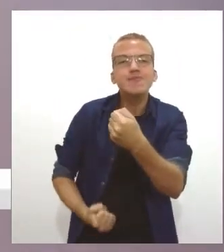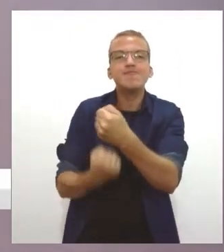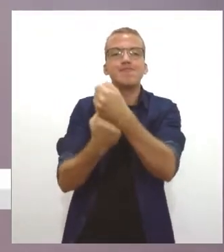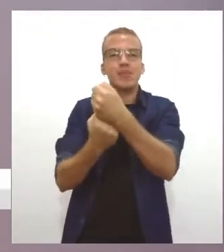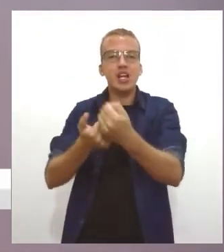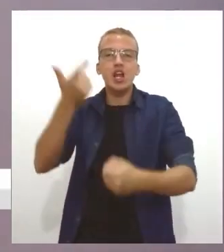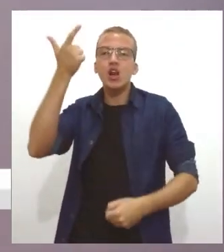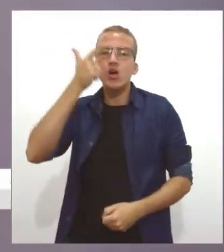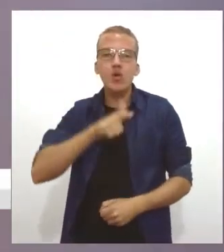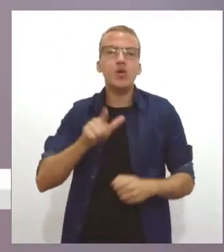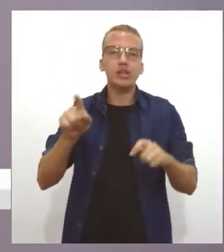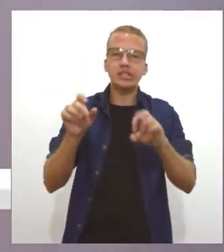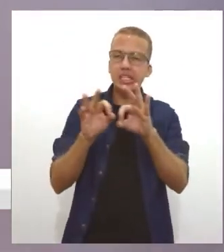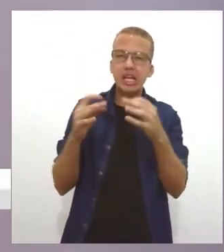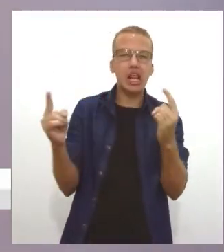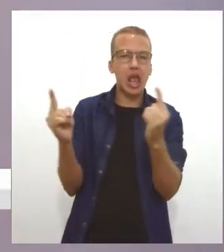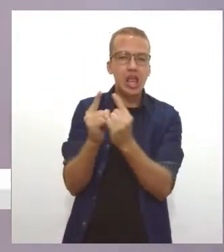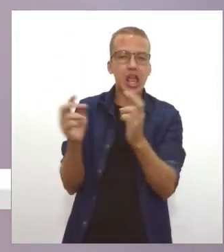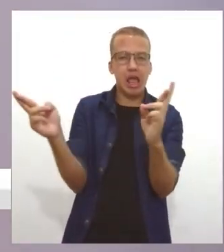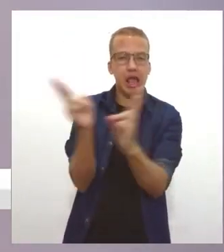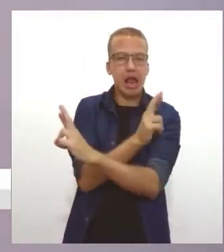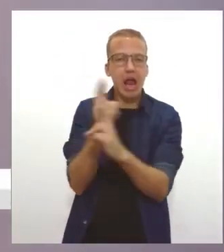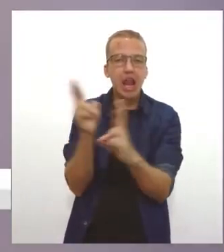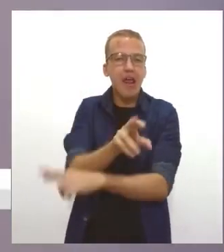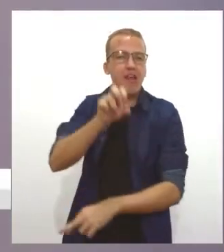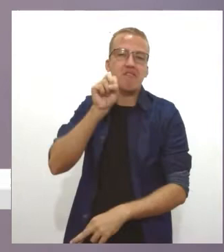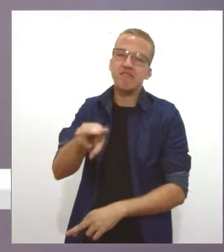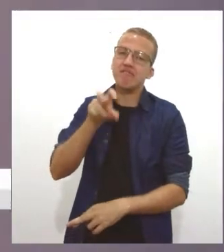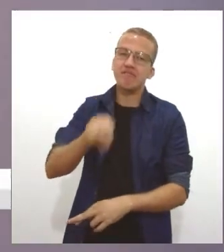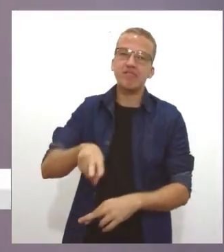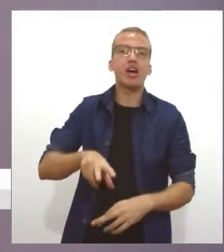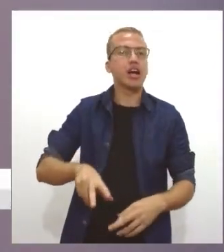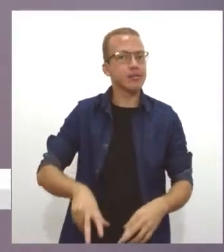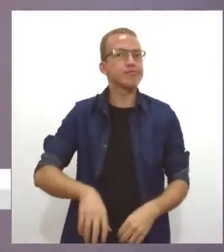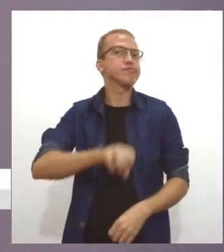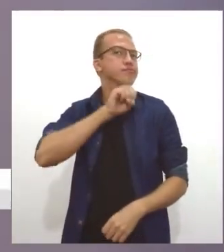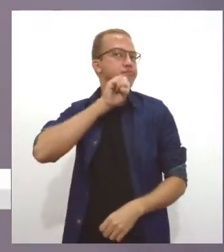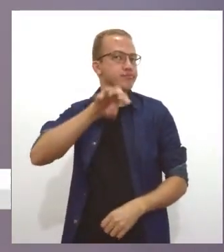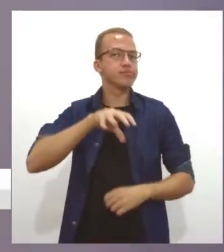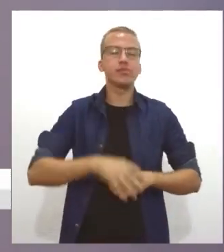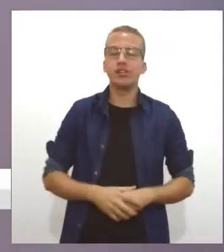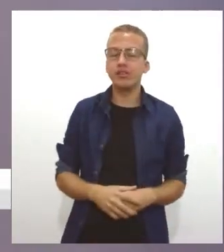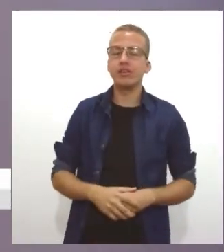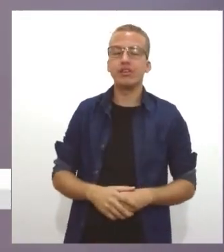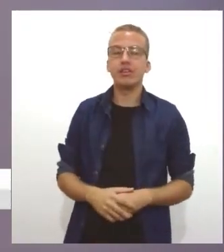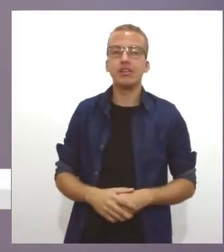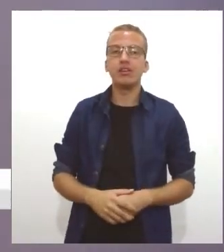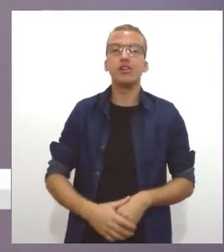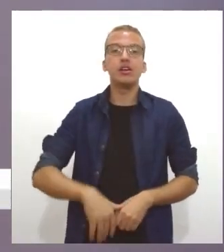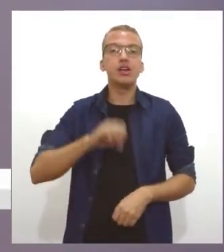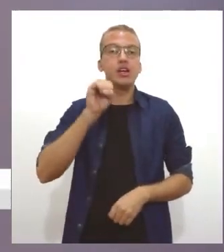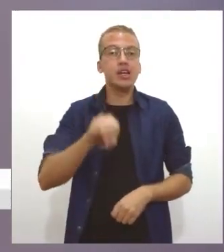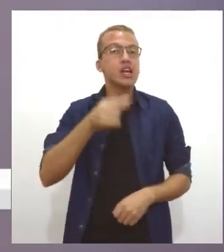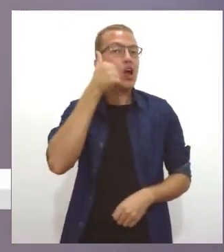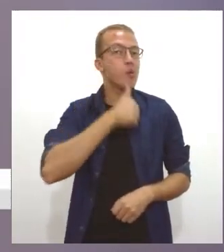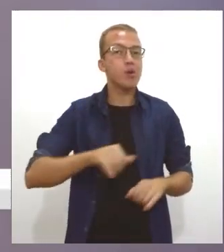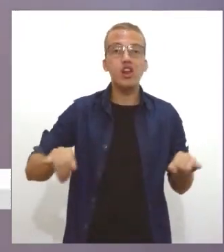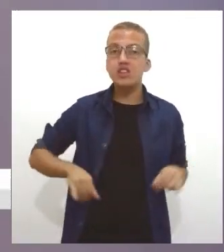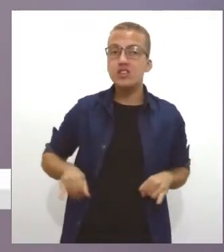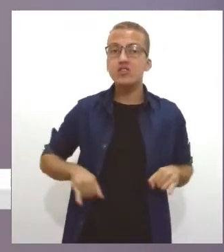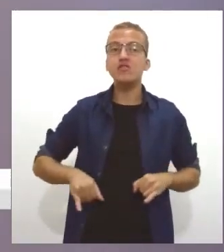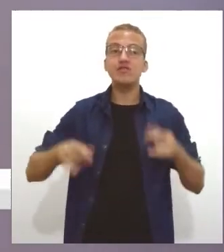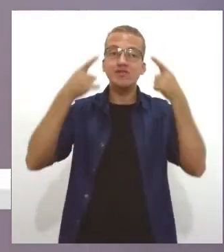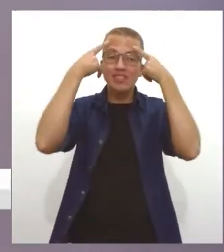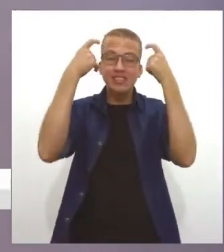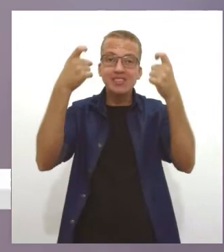relação abusiva, dessa relação violenta. E o que acontece? Porque quando a mulher é vítima de violência doméstica, de uma certa forma, atinge a família como um